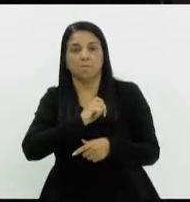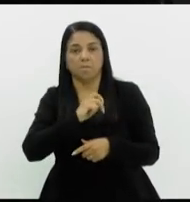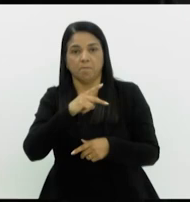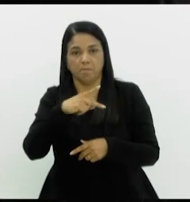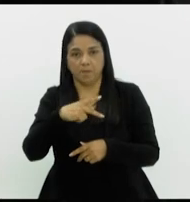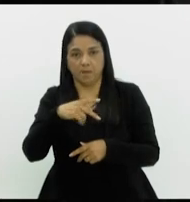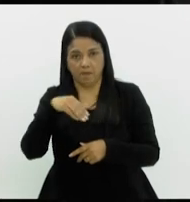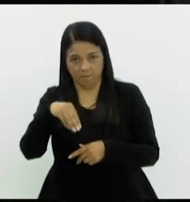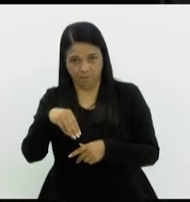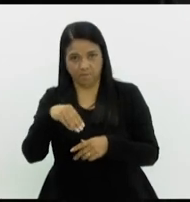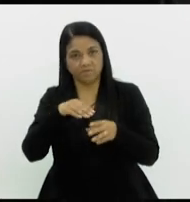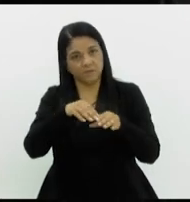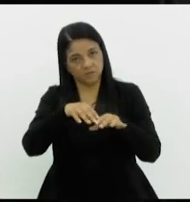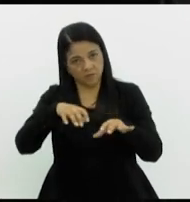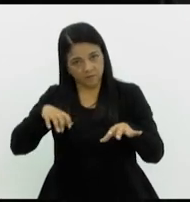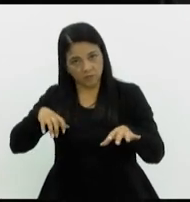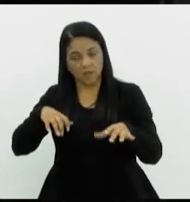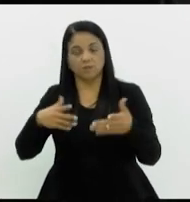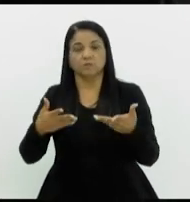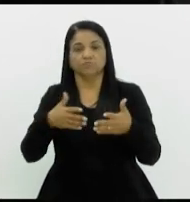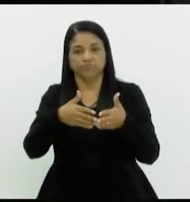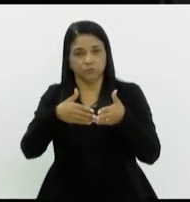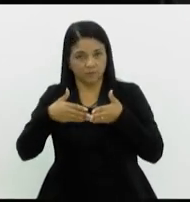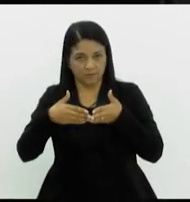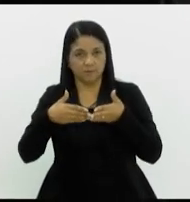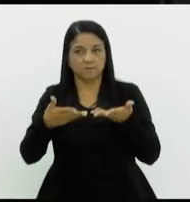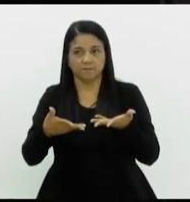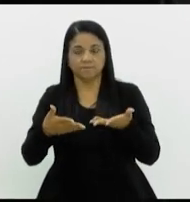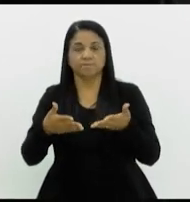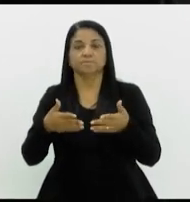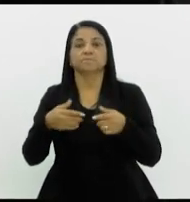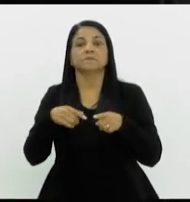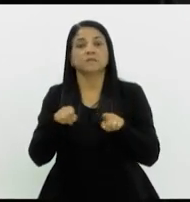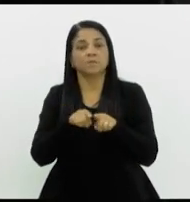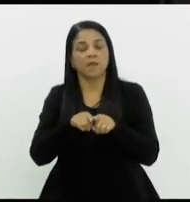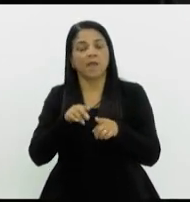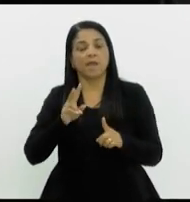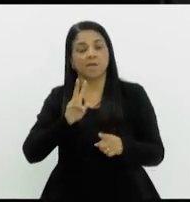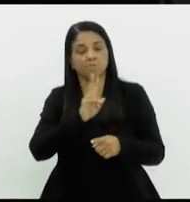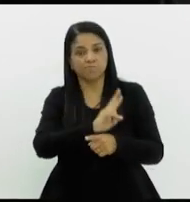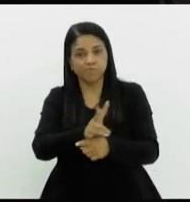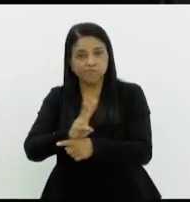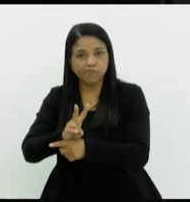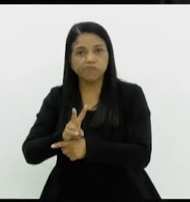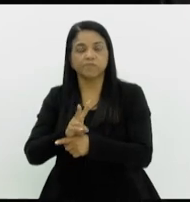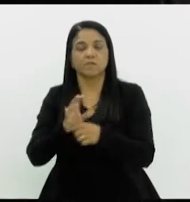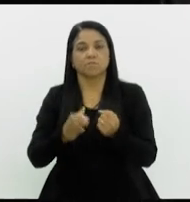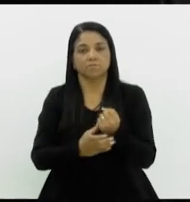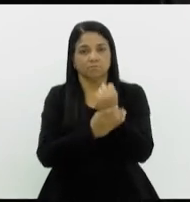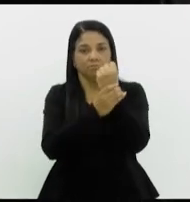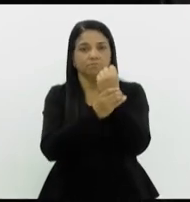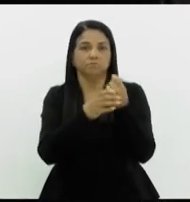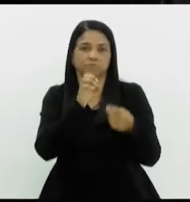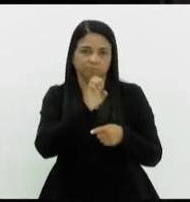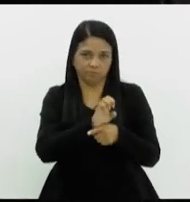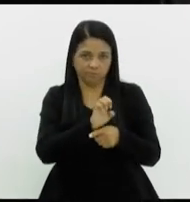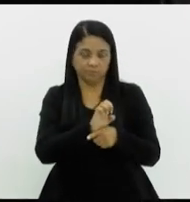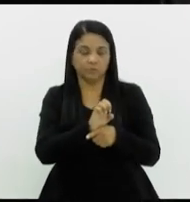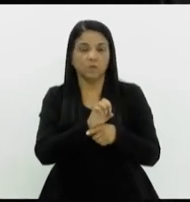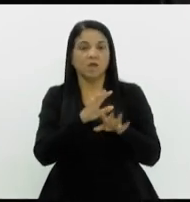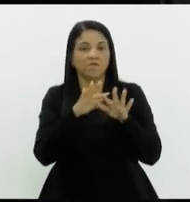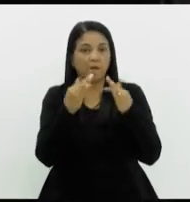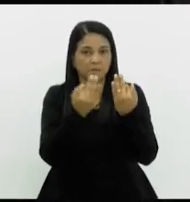resolvido. Que o Estado também possa garantir proteção à família de Kathleen Romeu e os seus amigos, que ainda